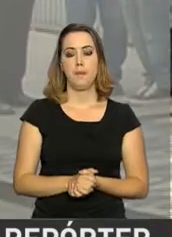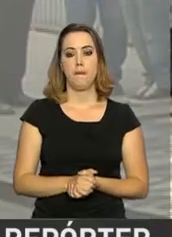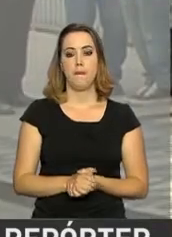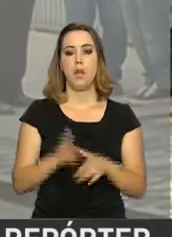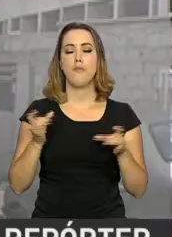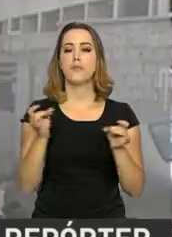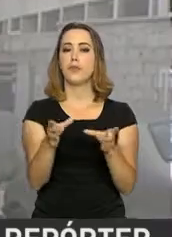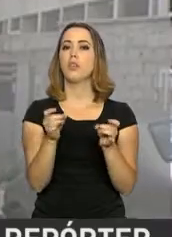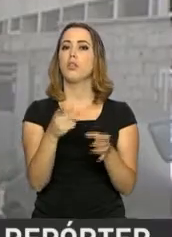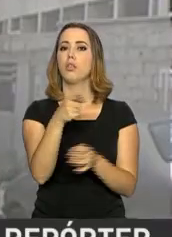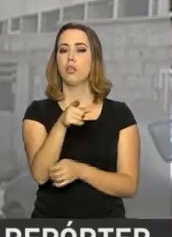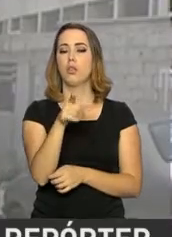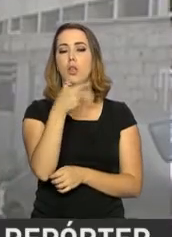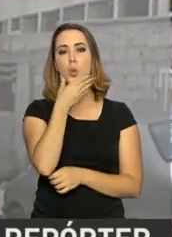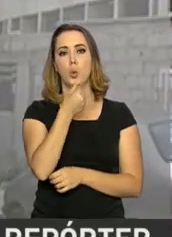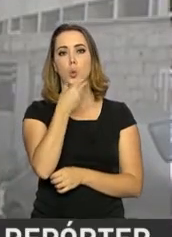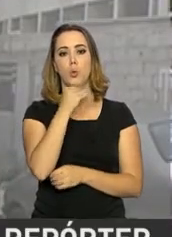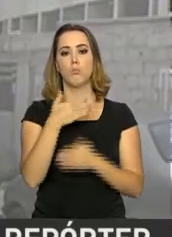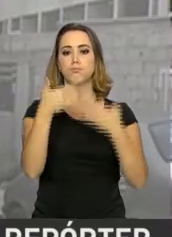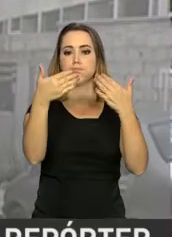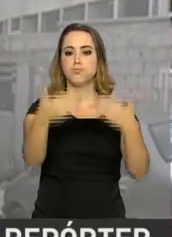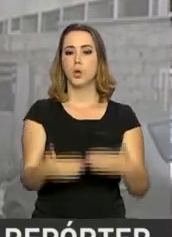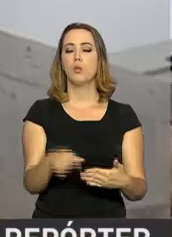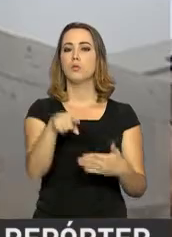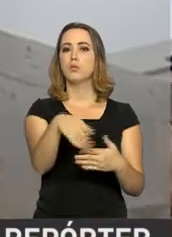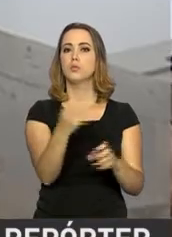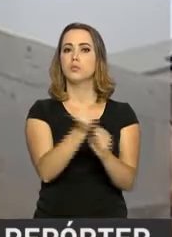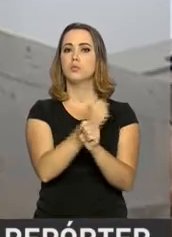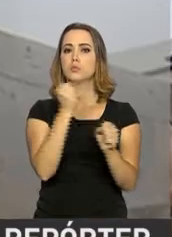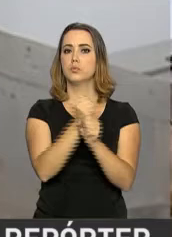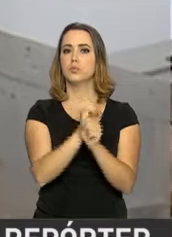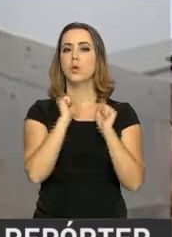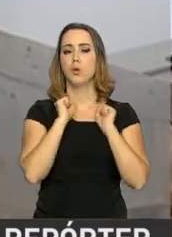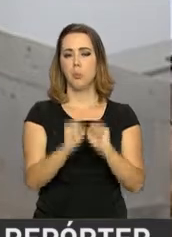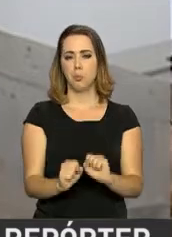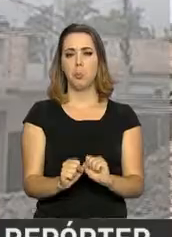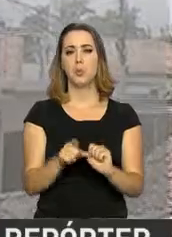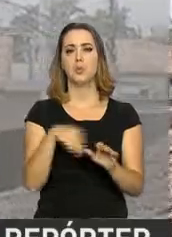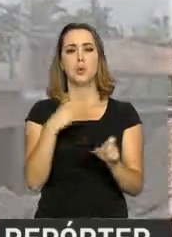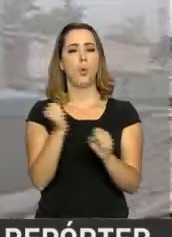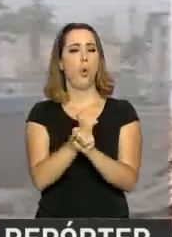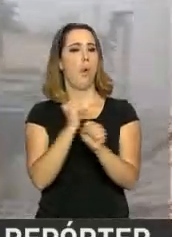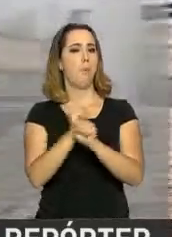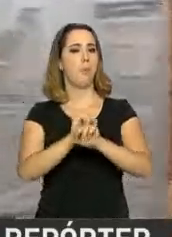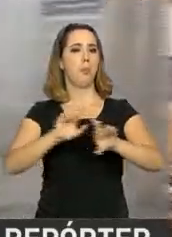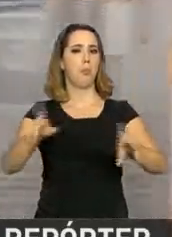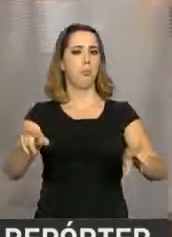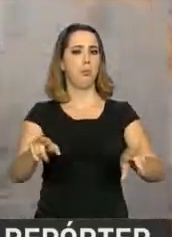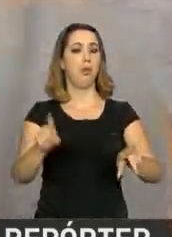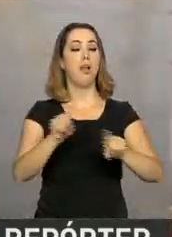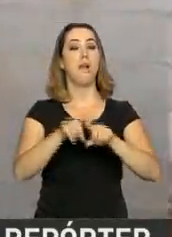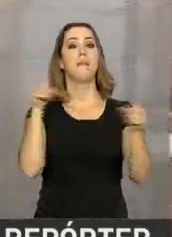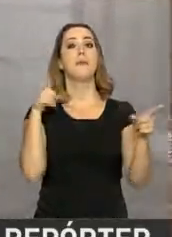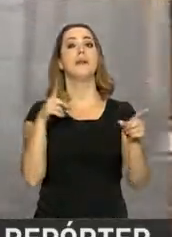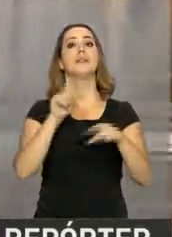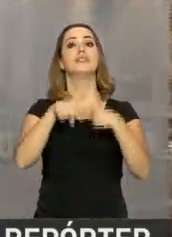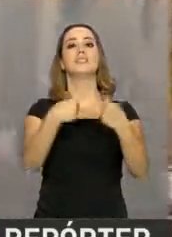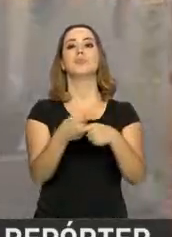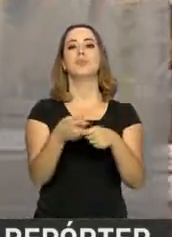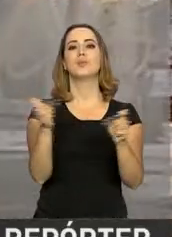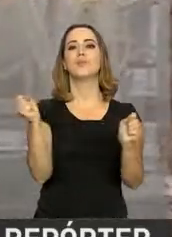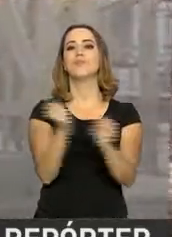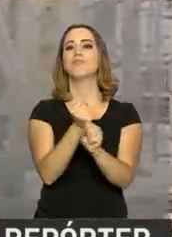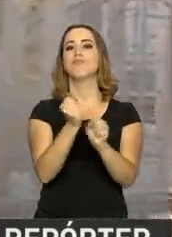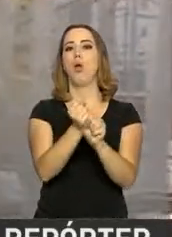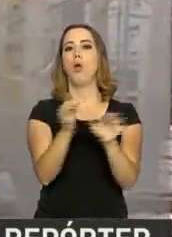do josé fica bem em frente a essa construção não podia ser uma obra qualquer mas quando ficar pronta vai